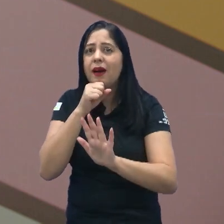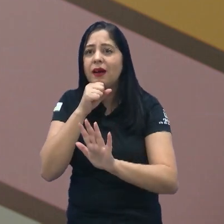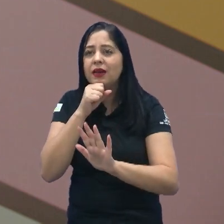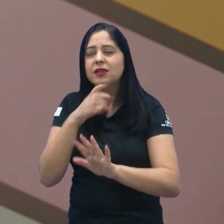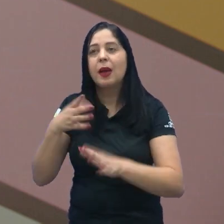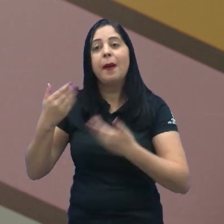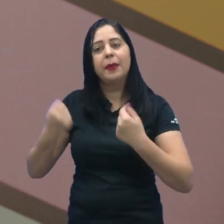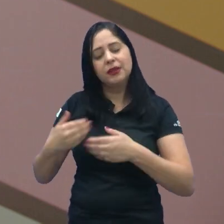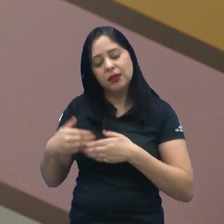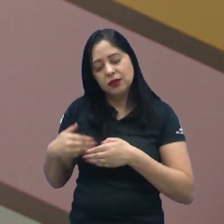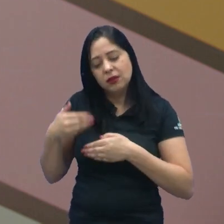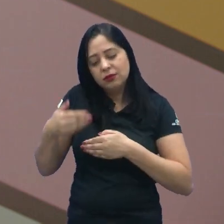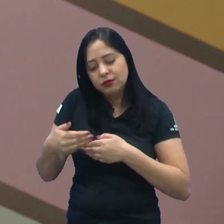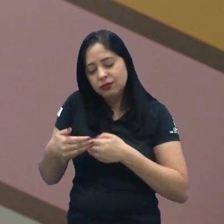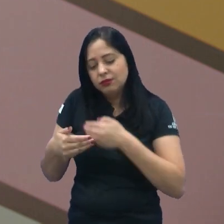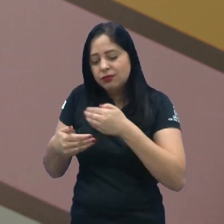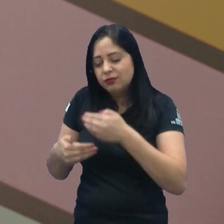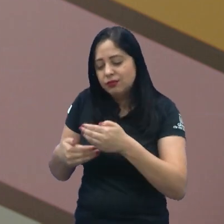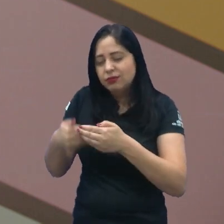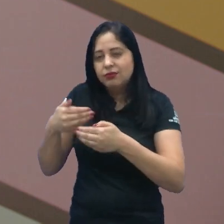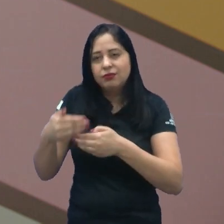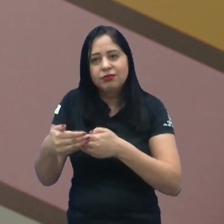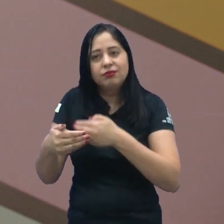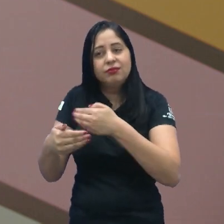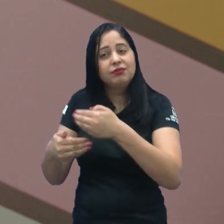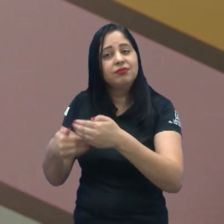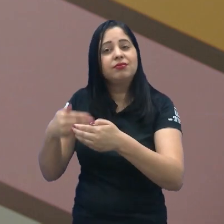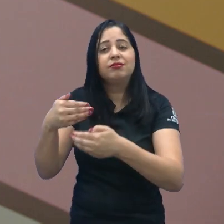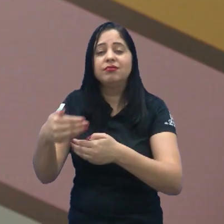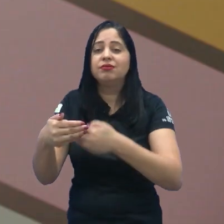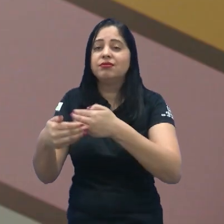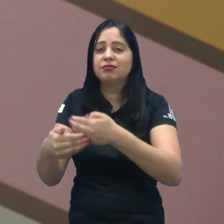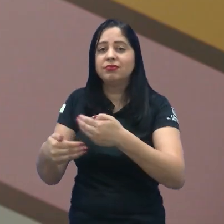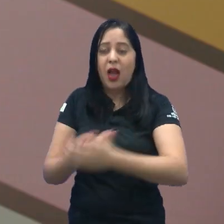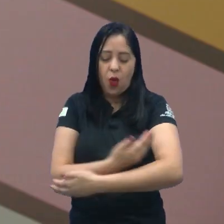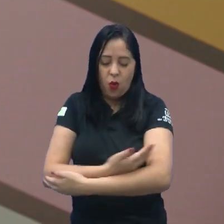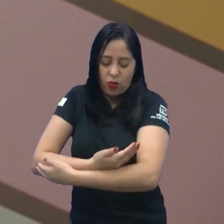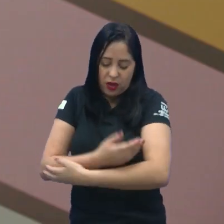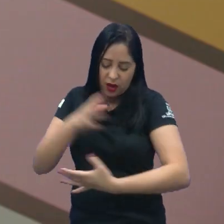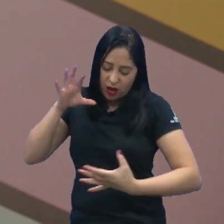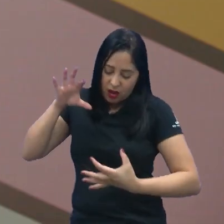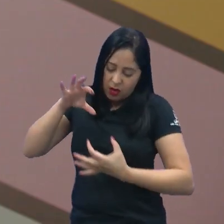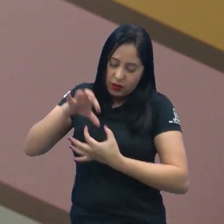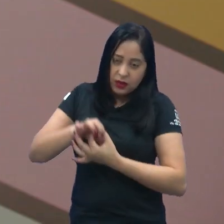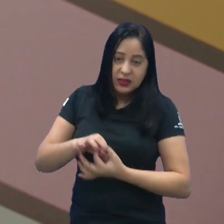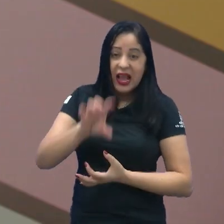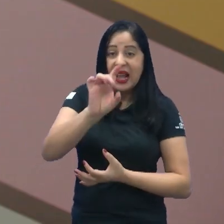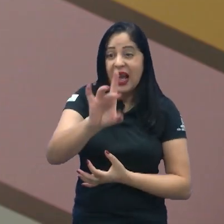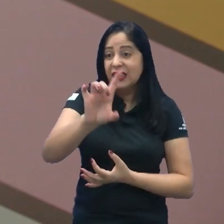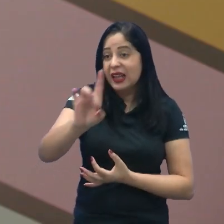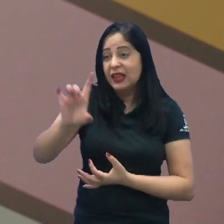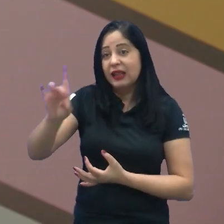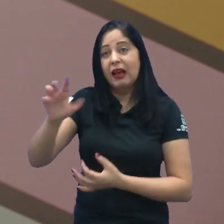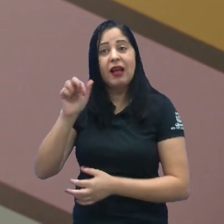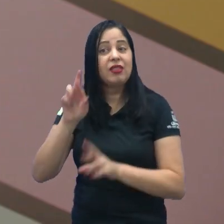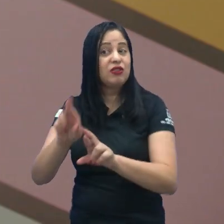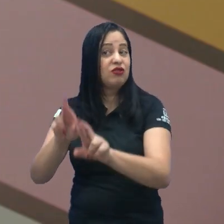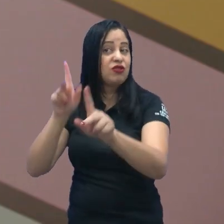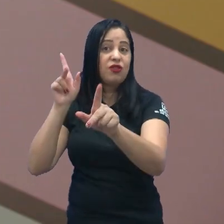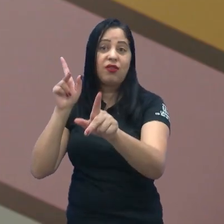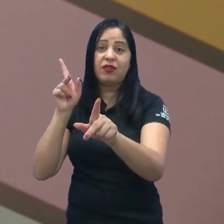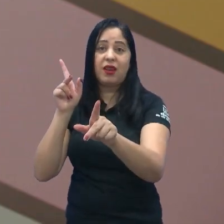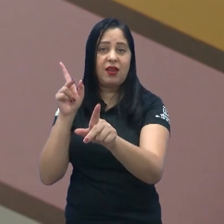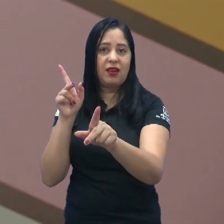dia, cada gestação é uma gestação, é tudo muito subjetivo, cada mãe é uma mãe, cada pessoa tem uma rede de apoio diferenciada. Então